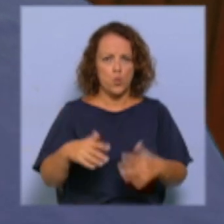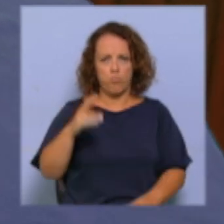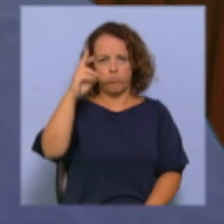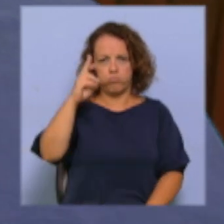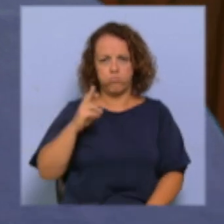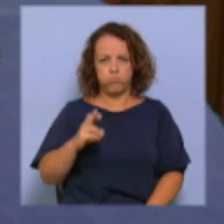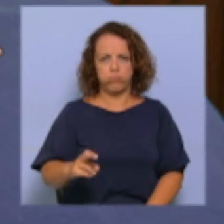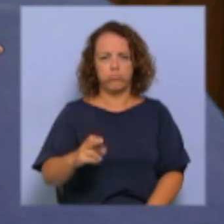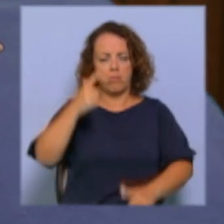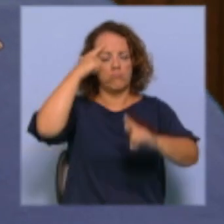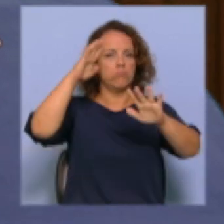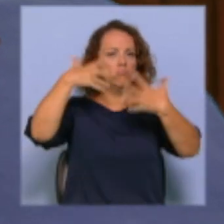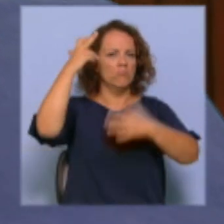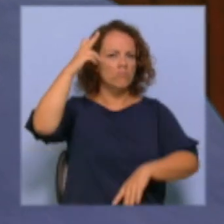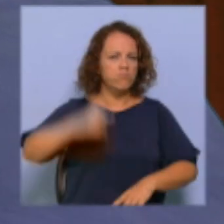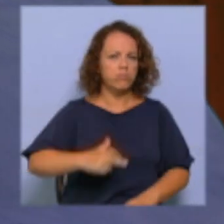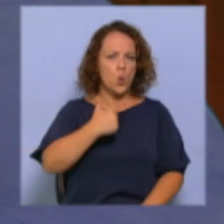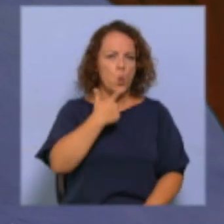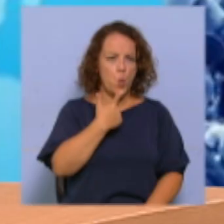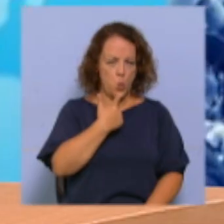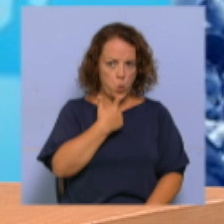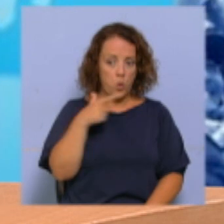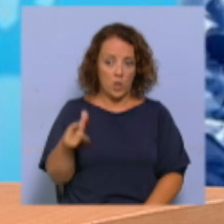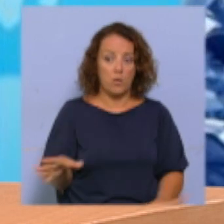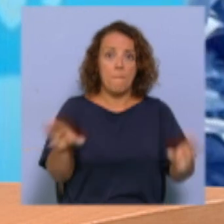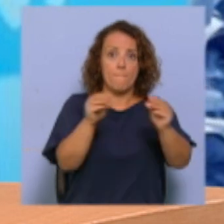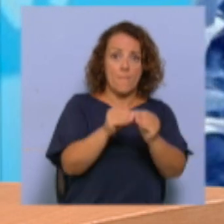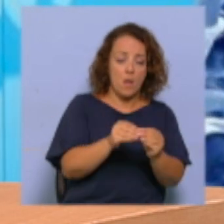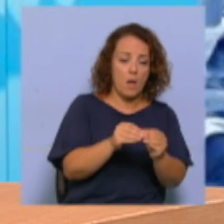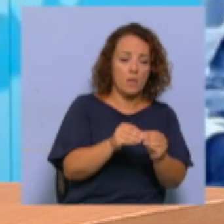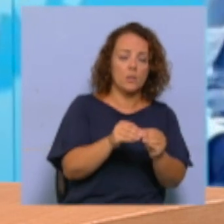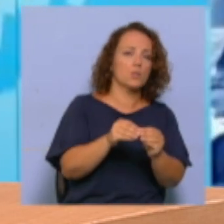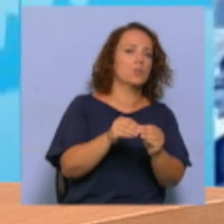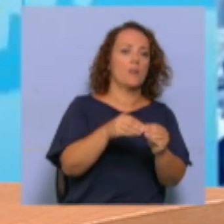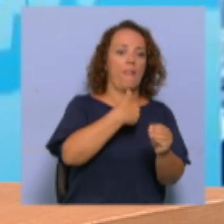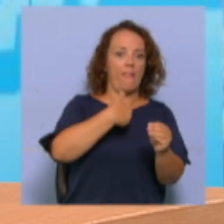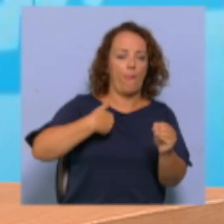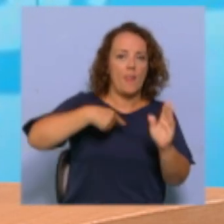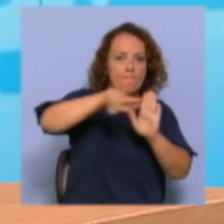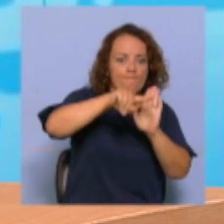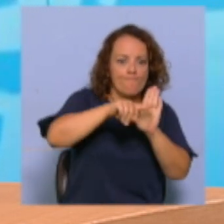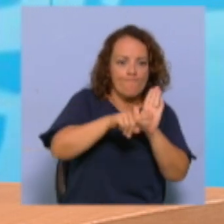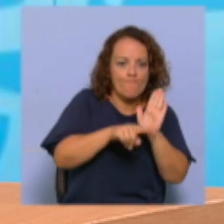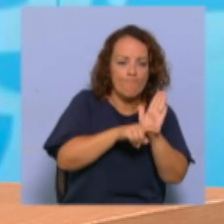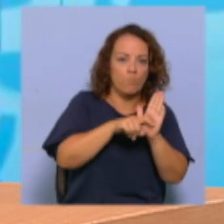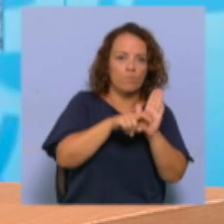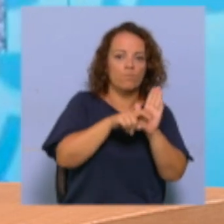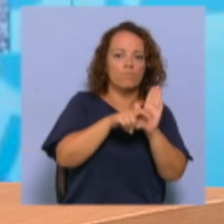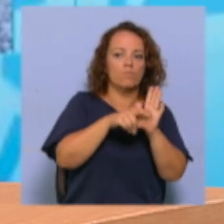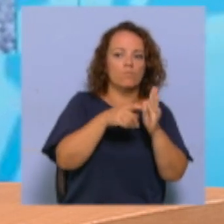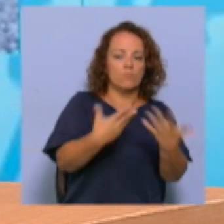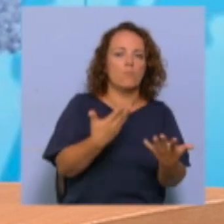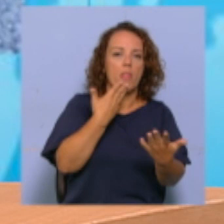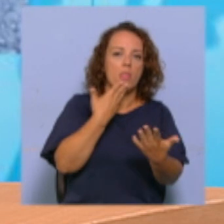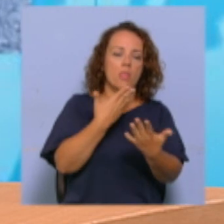dizer, inimaginável. E, portanto, a somar às contingências da saúde, temos um pano